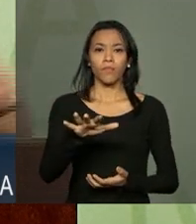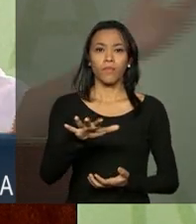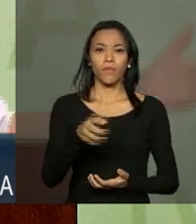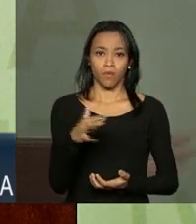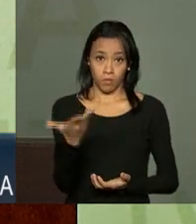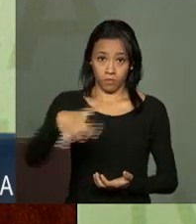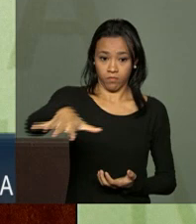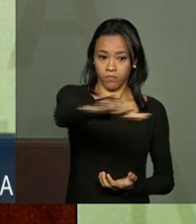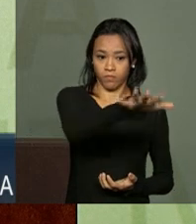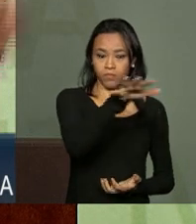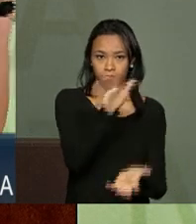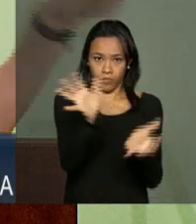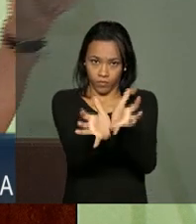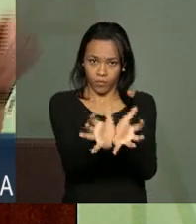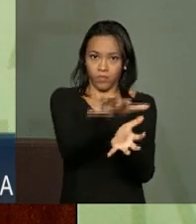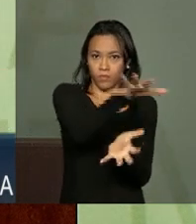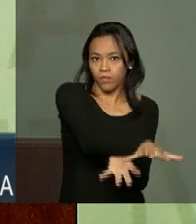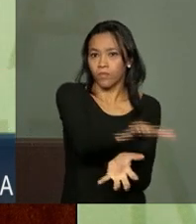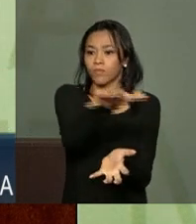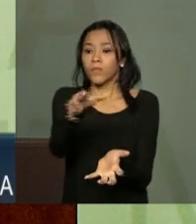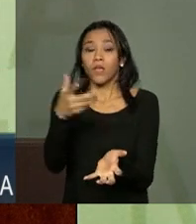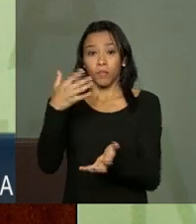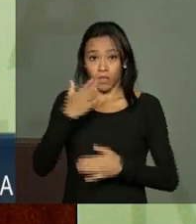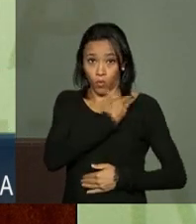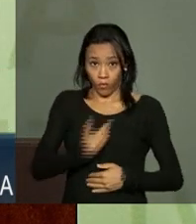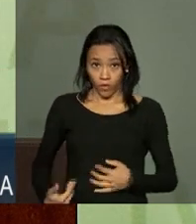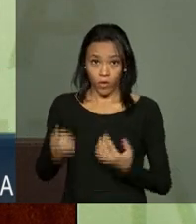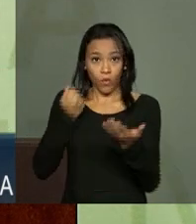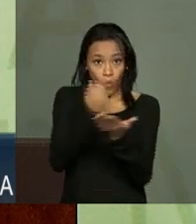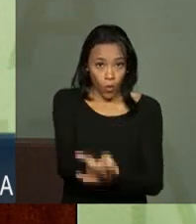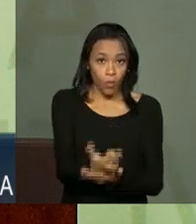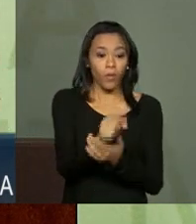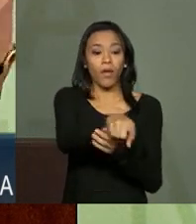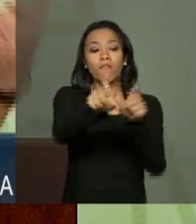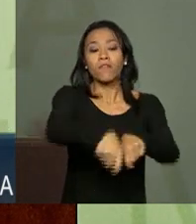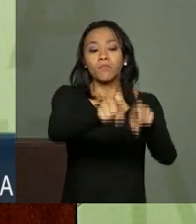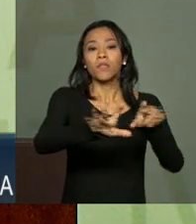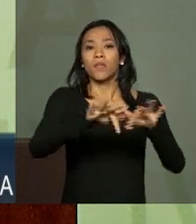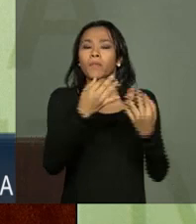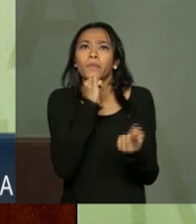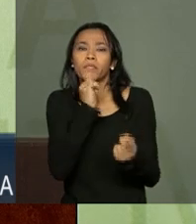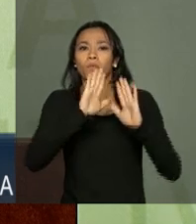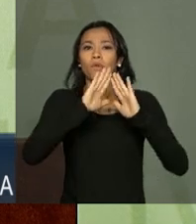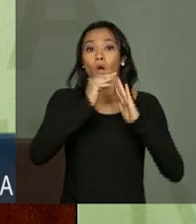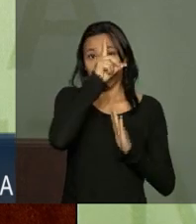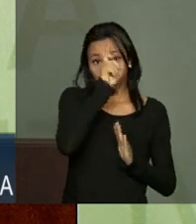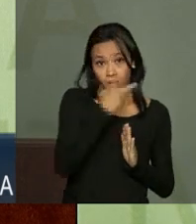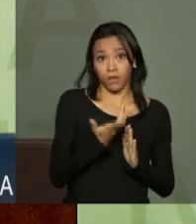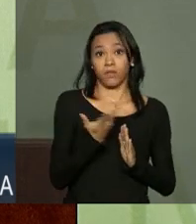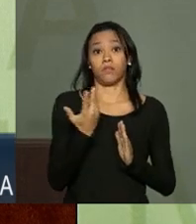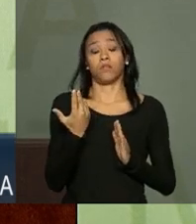da institucionalidade brasileira compram da agricultura familiar, como é o caso de hospitais e